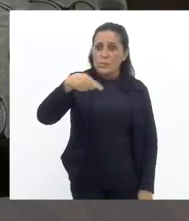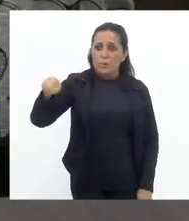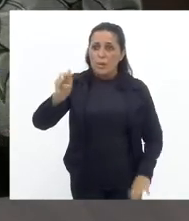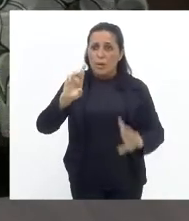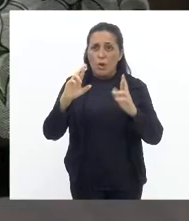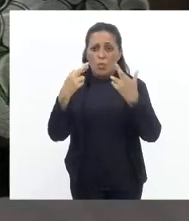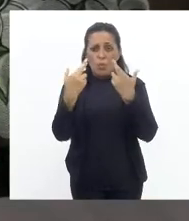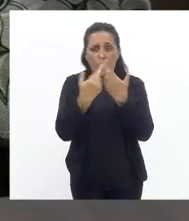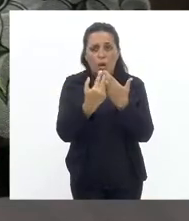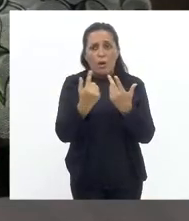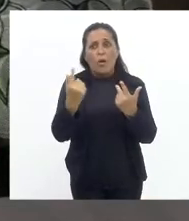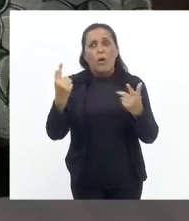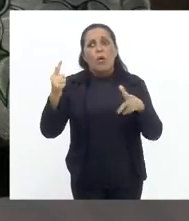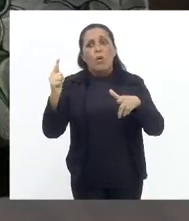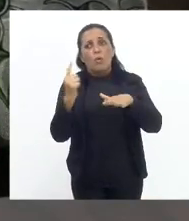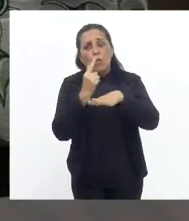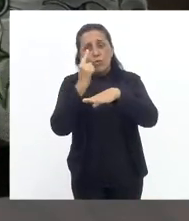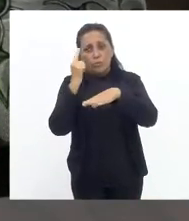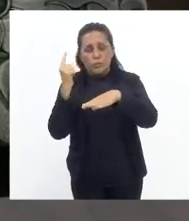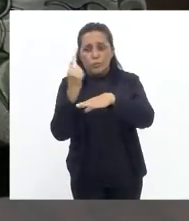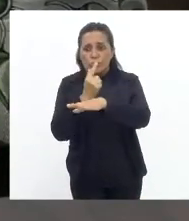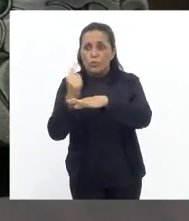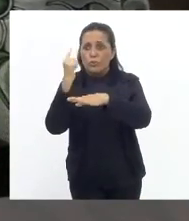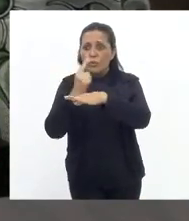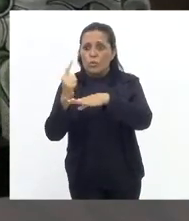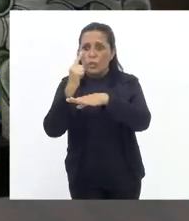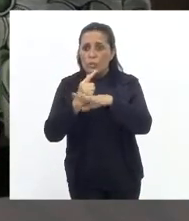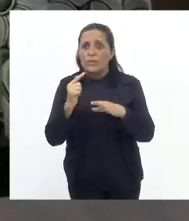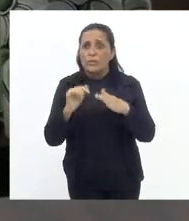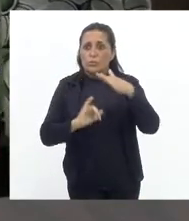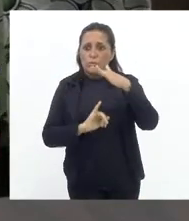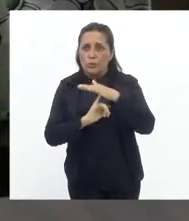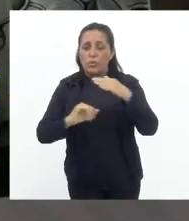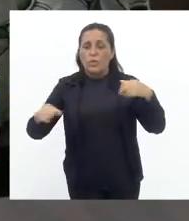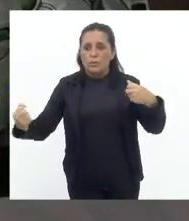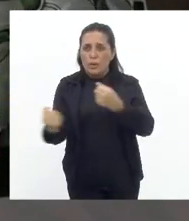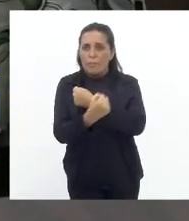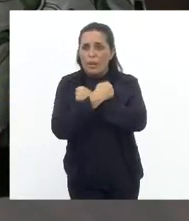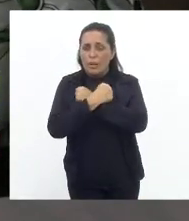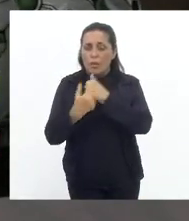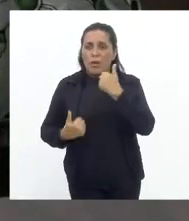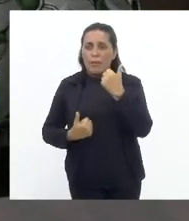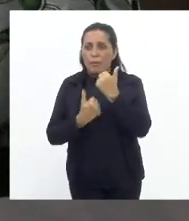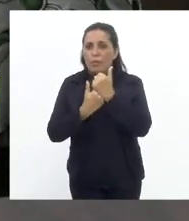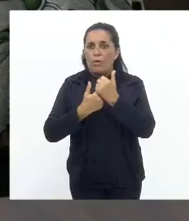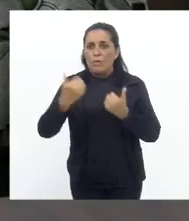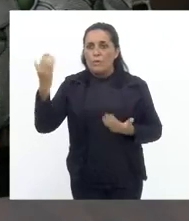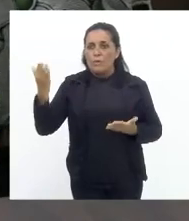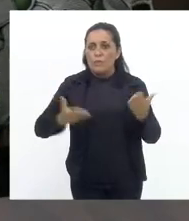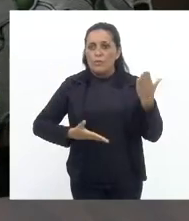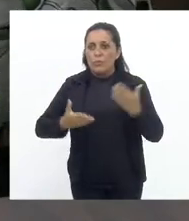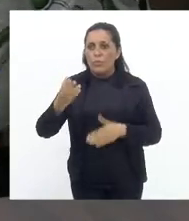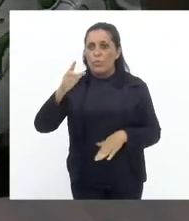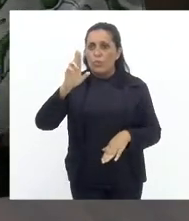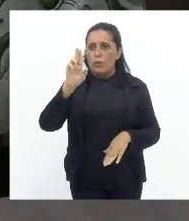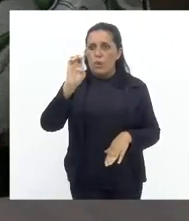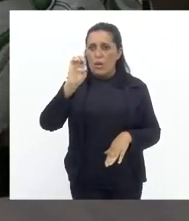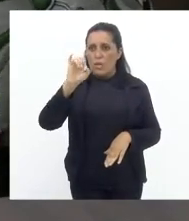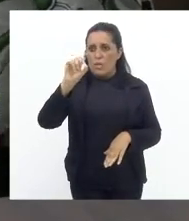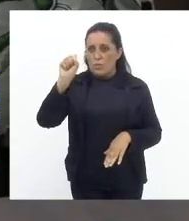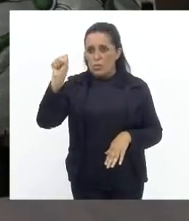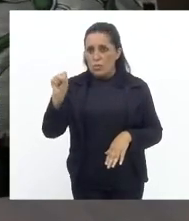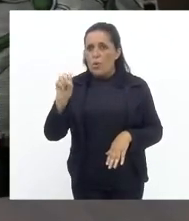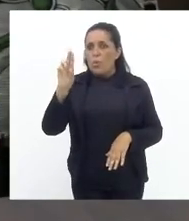instruções para dar encaminhamento essa justa a demanda então o nosso abraço e o nosso apoio aos servidores da UENF da